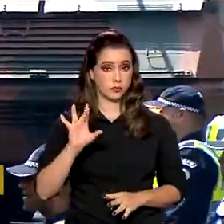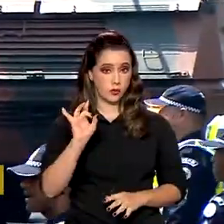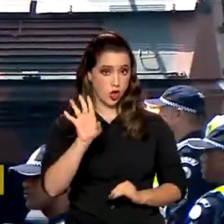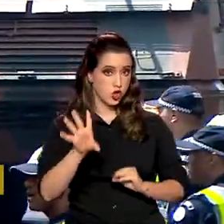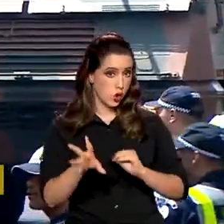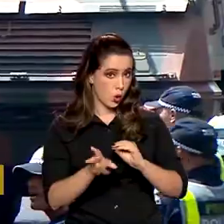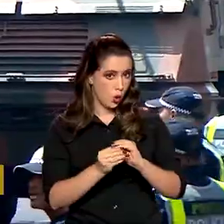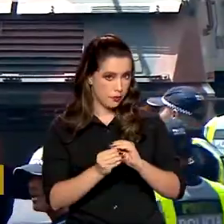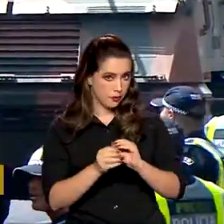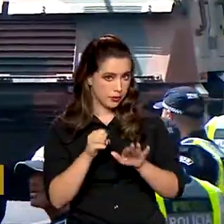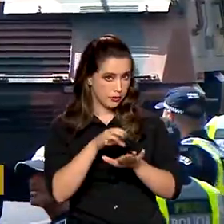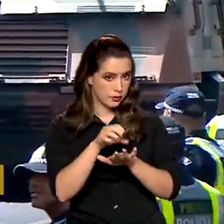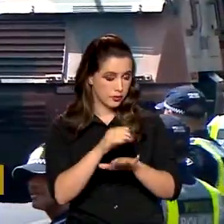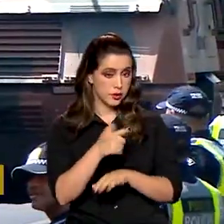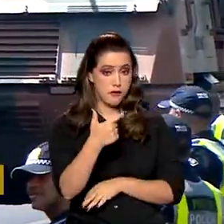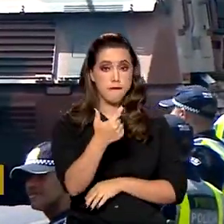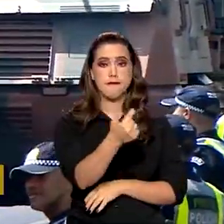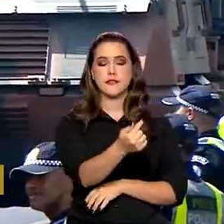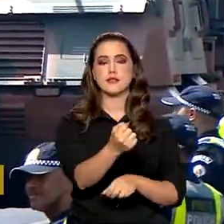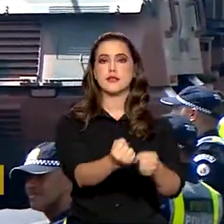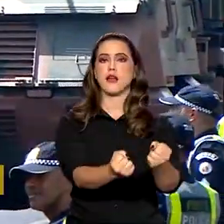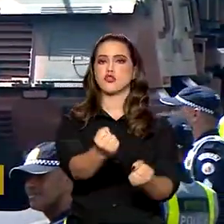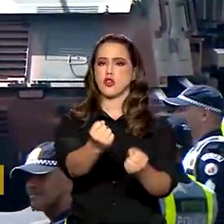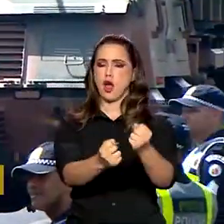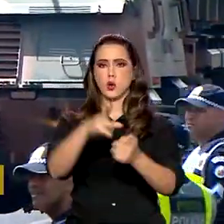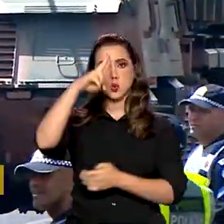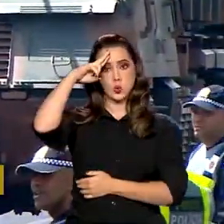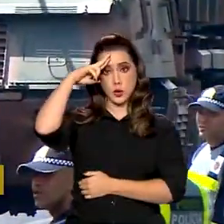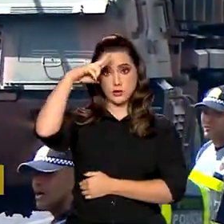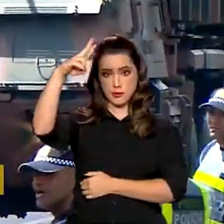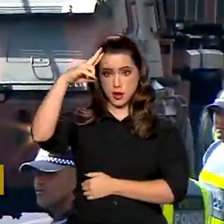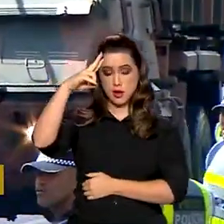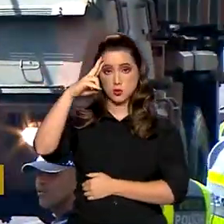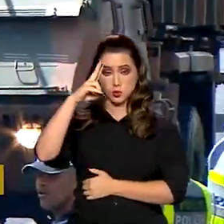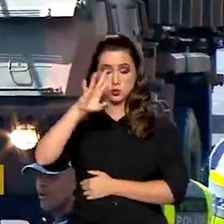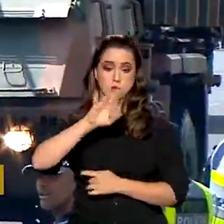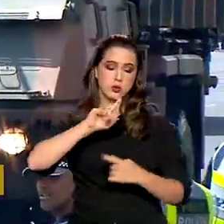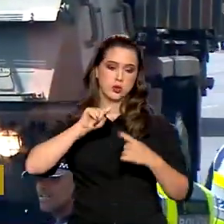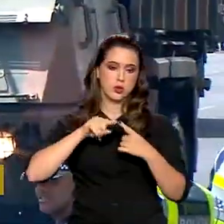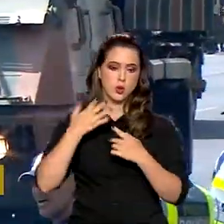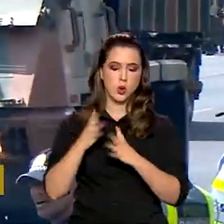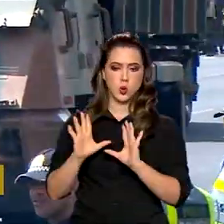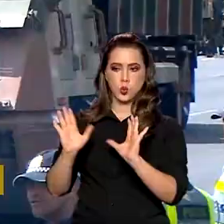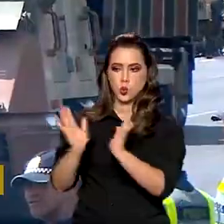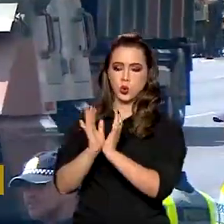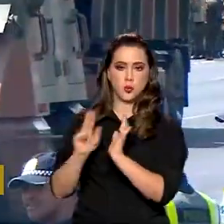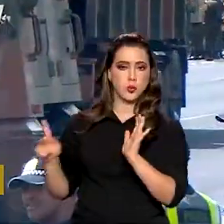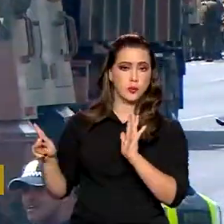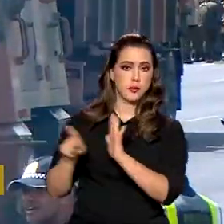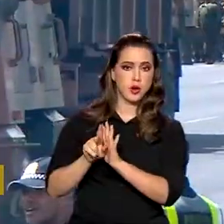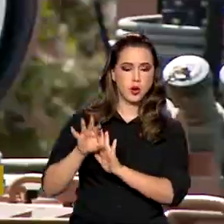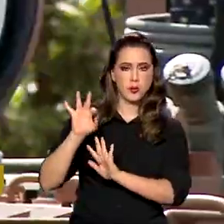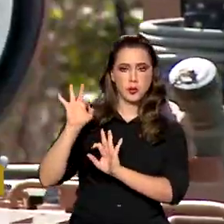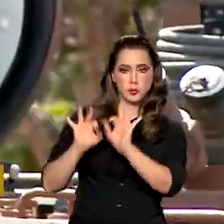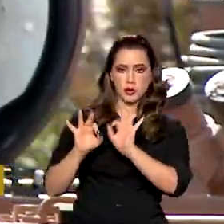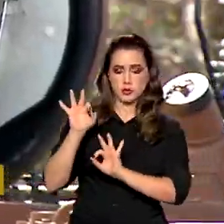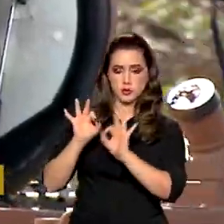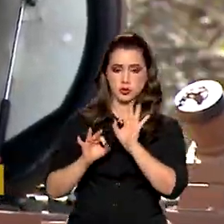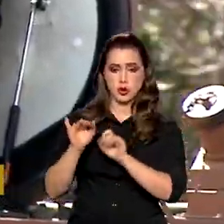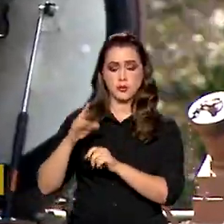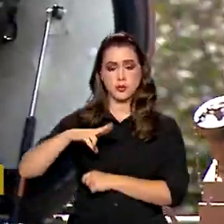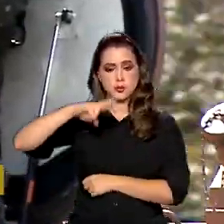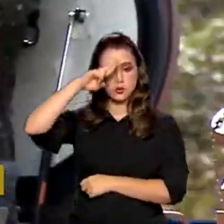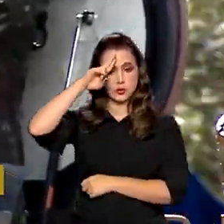Então são 27 viaturas no total, né? Essas viaturas aí são parte integrante de um projeto do Exército,